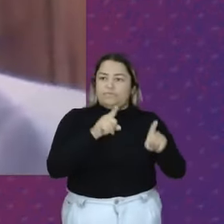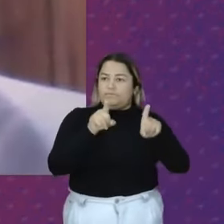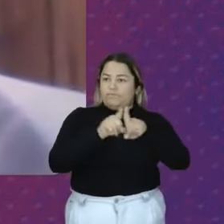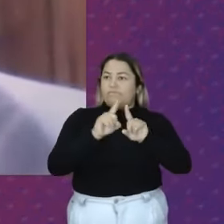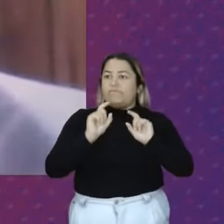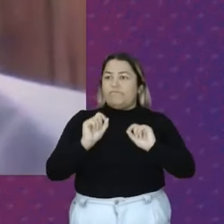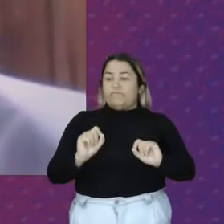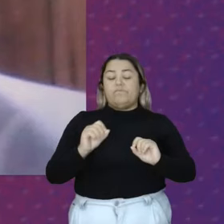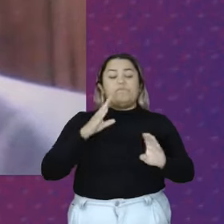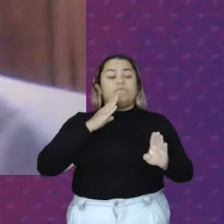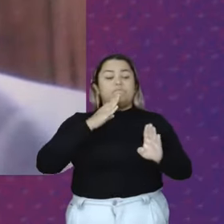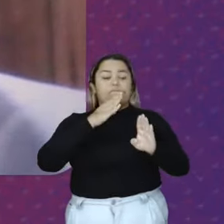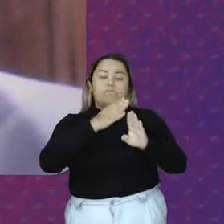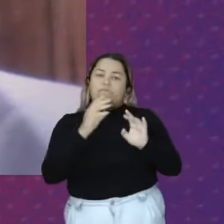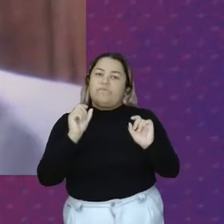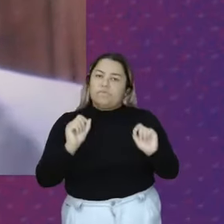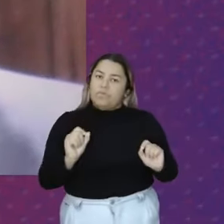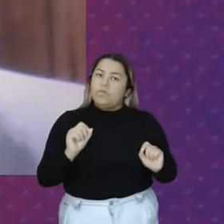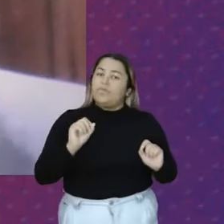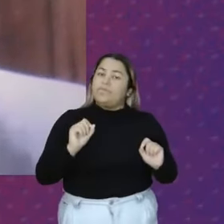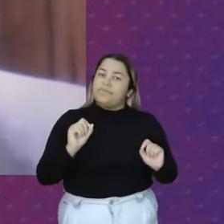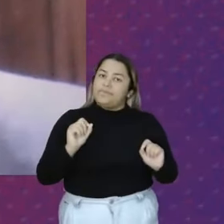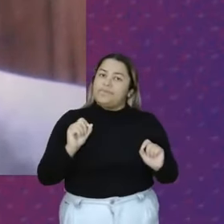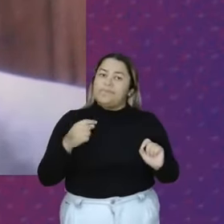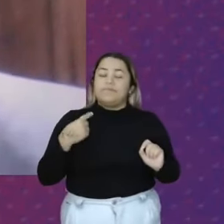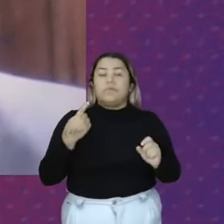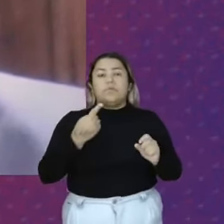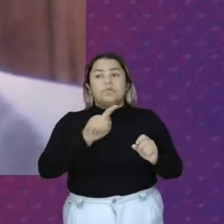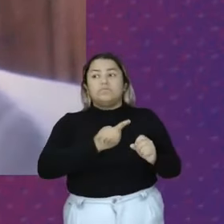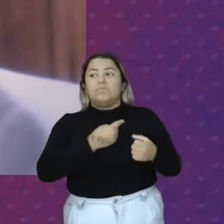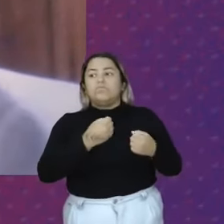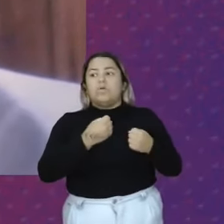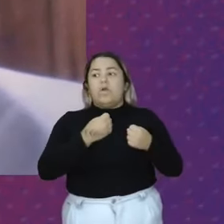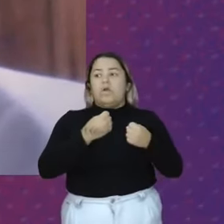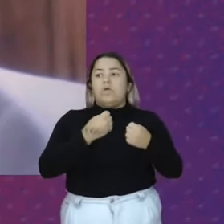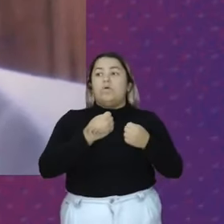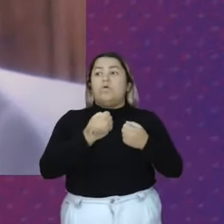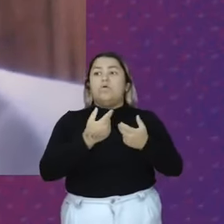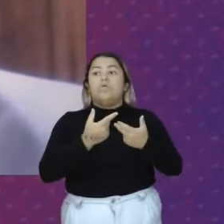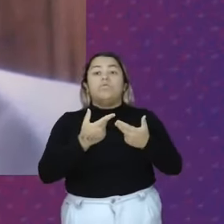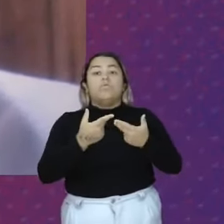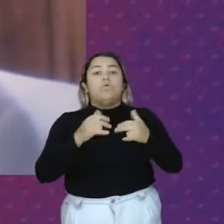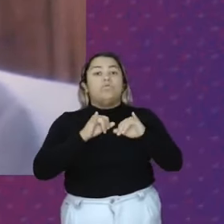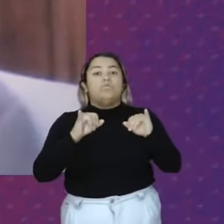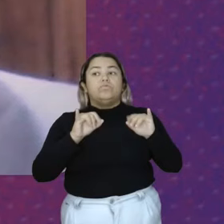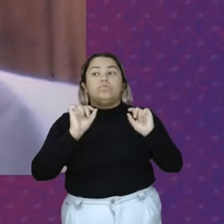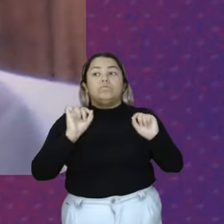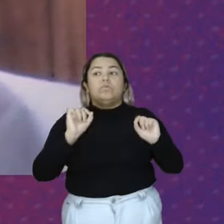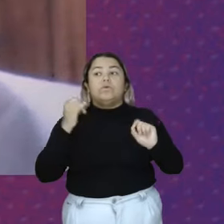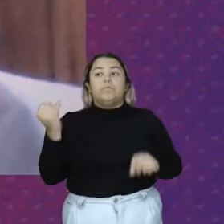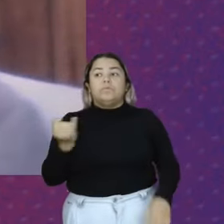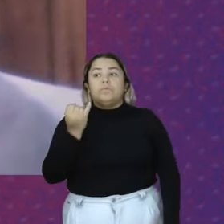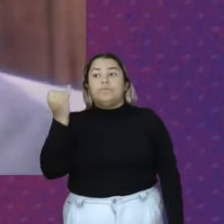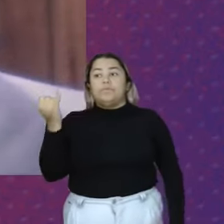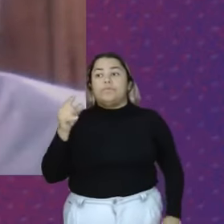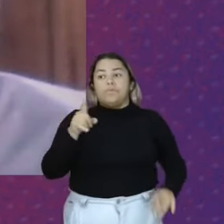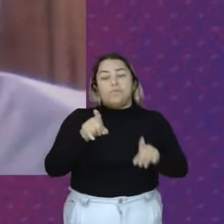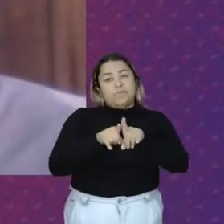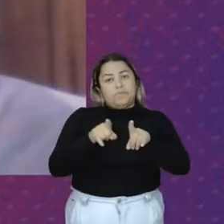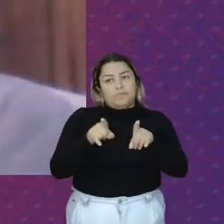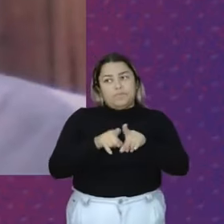os nossos objetivos Quais são as nossas características o que que é que importante né como é se diz assim